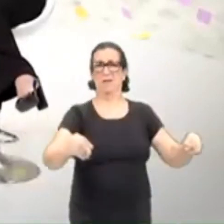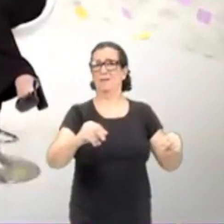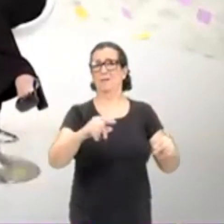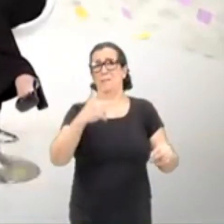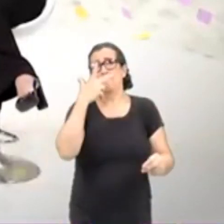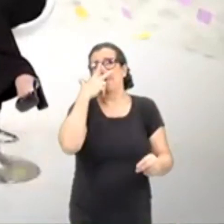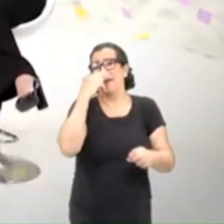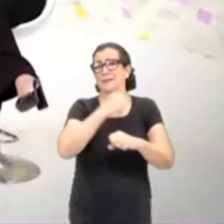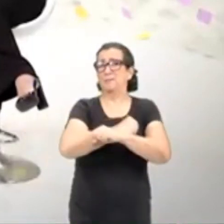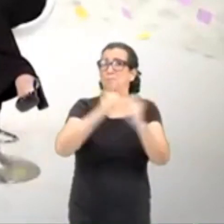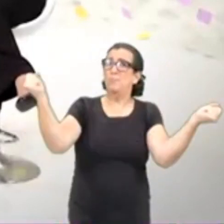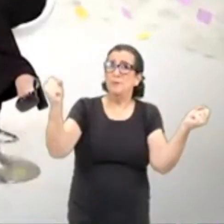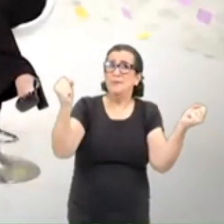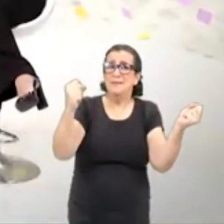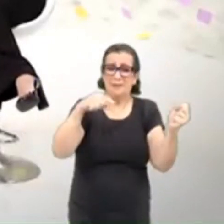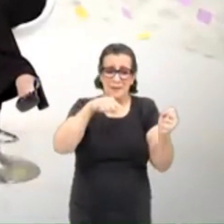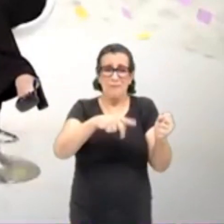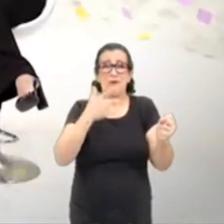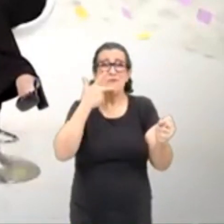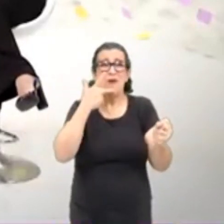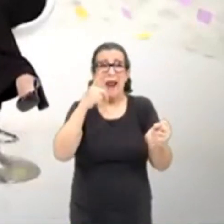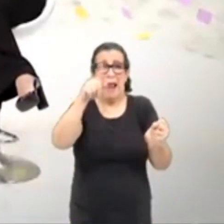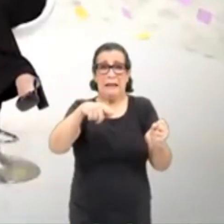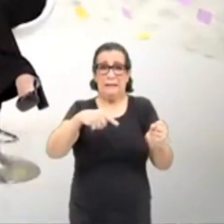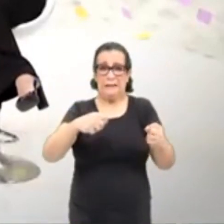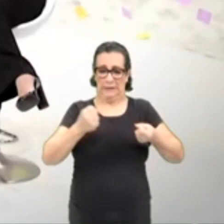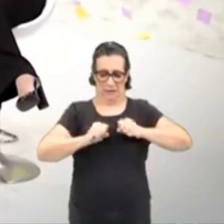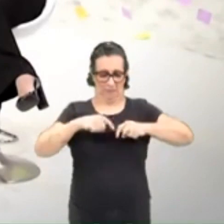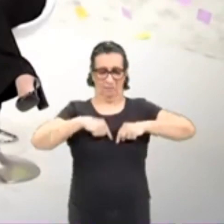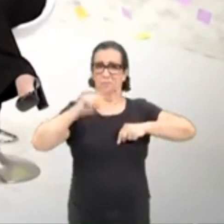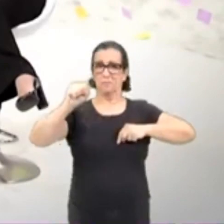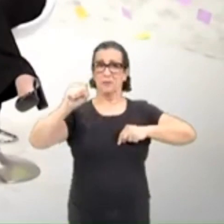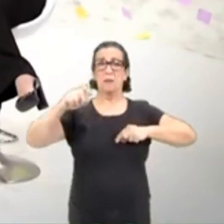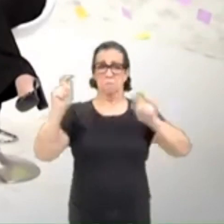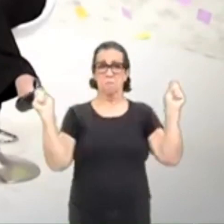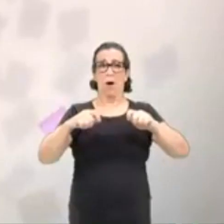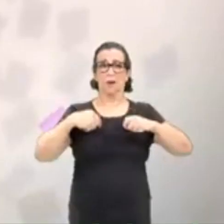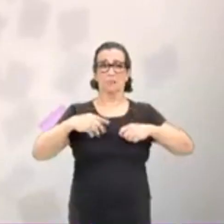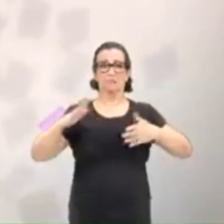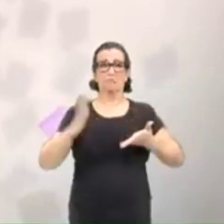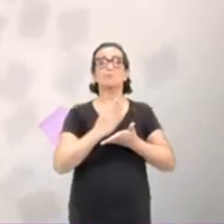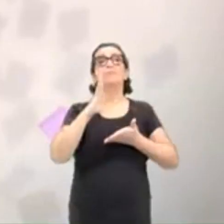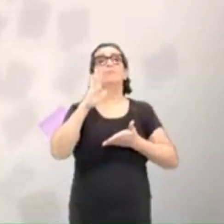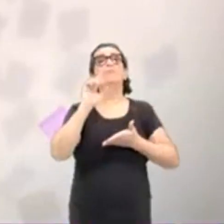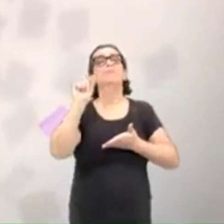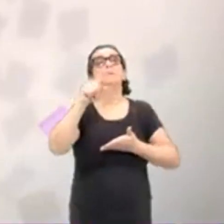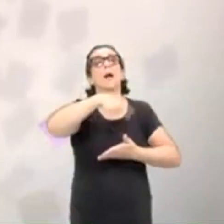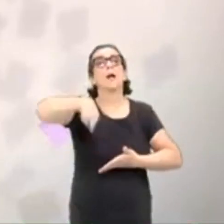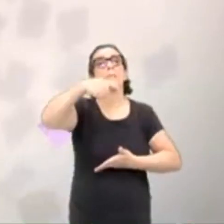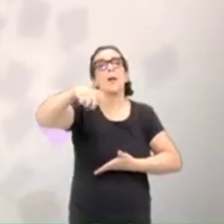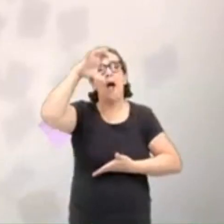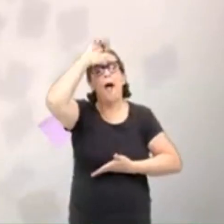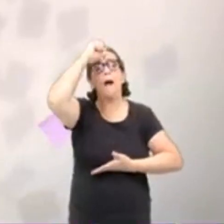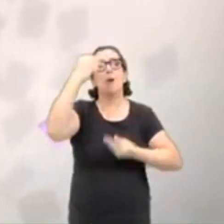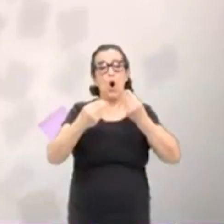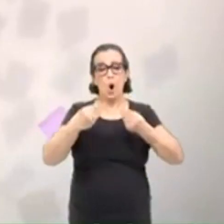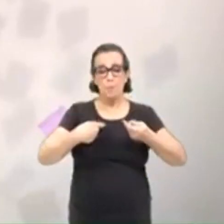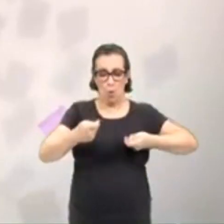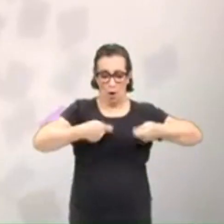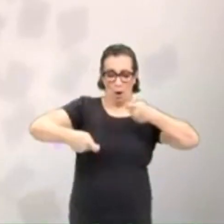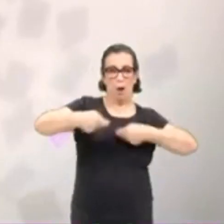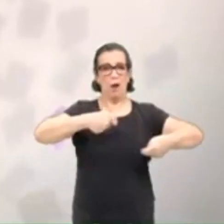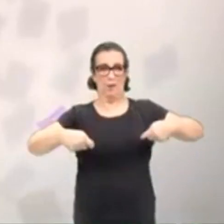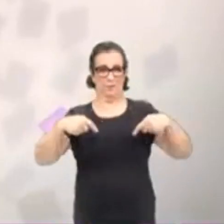a gente dizer que é que quer eliminar ansiedade o que a gente pode aprender a manejar com ela né ele dá com